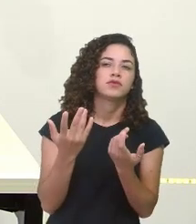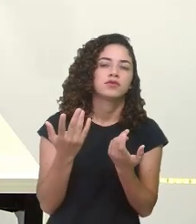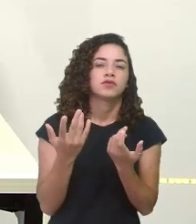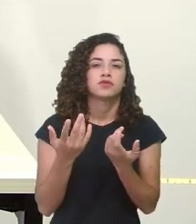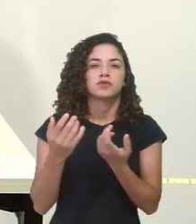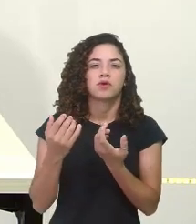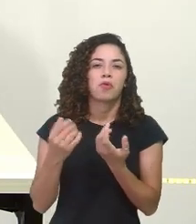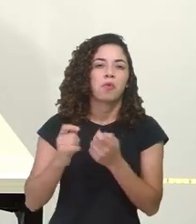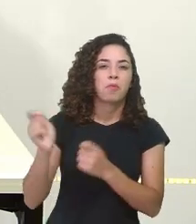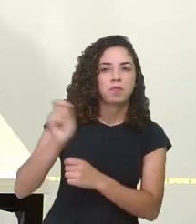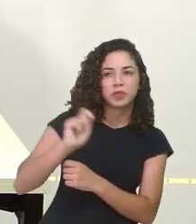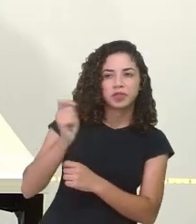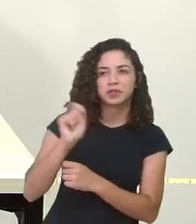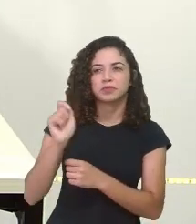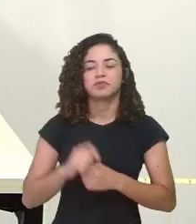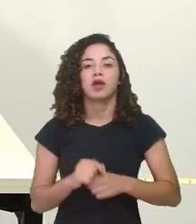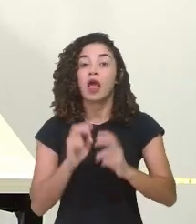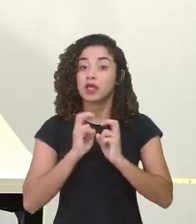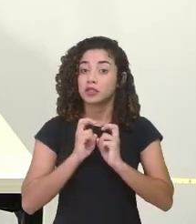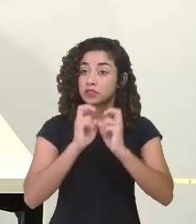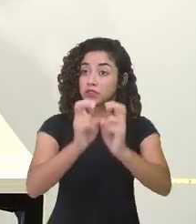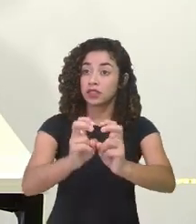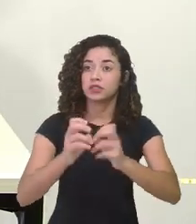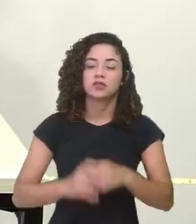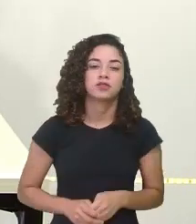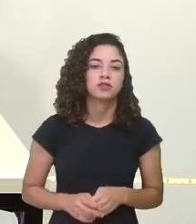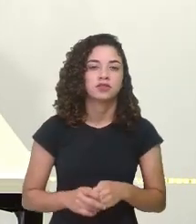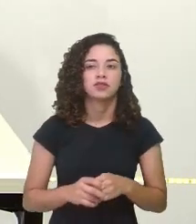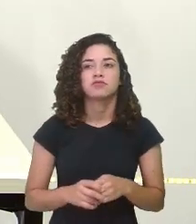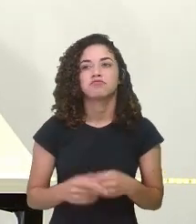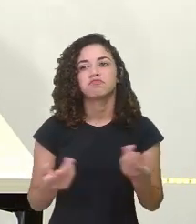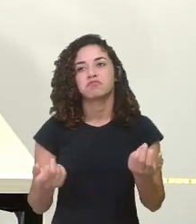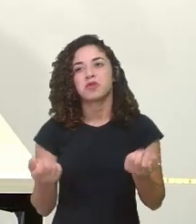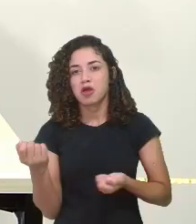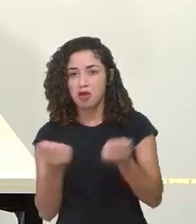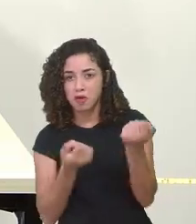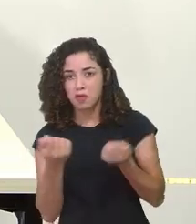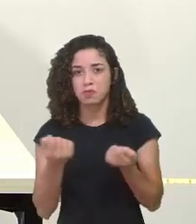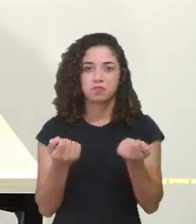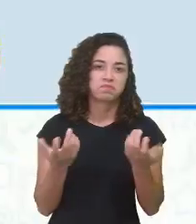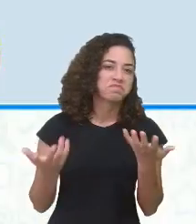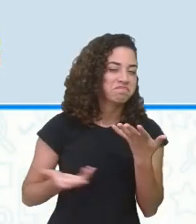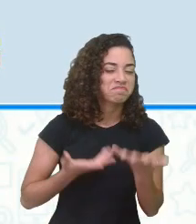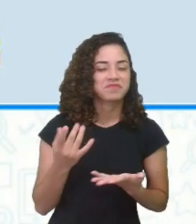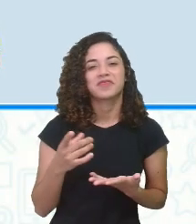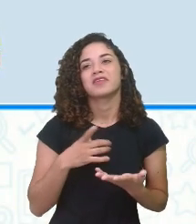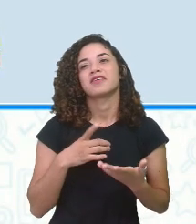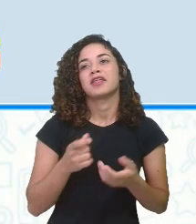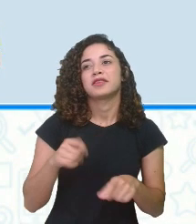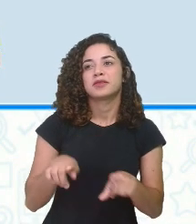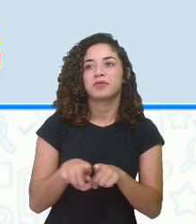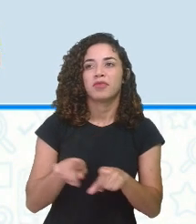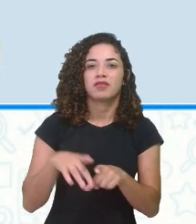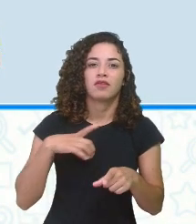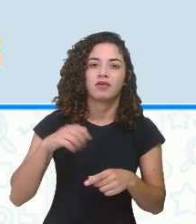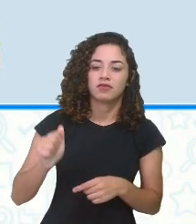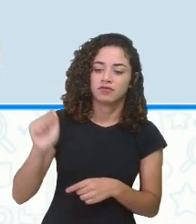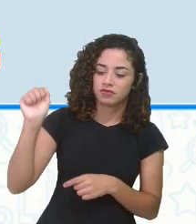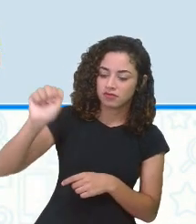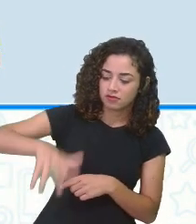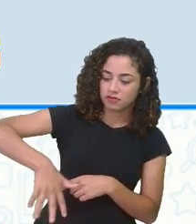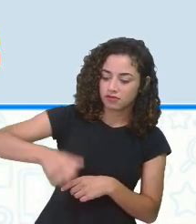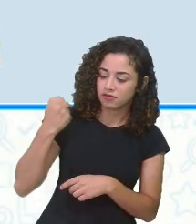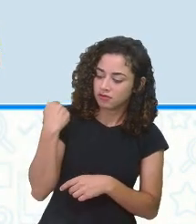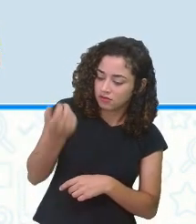Um trenzinho, um urso, uma pipa. E aí você vai ter um ioiô, que eu vi agora. Você vai